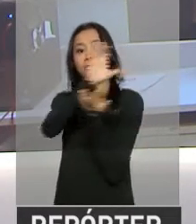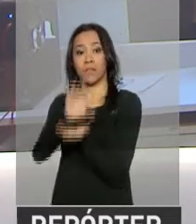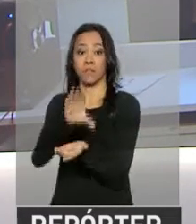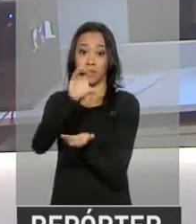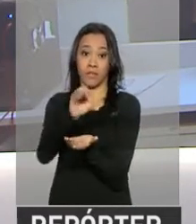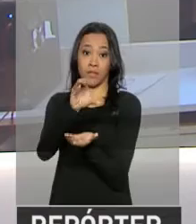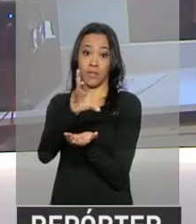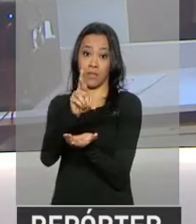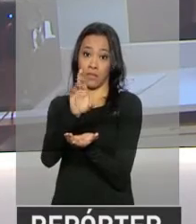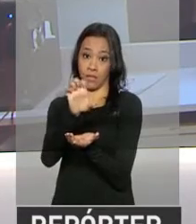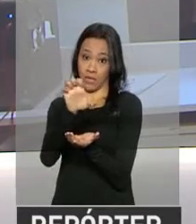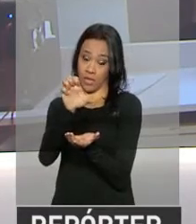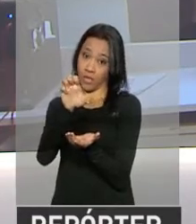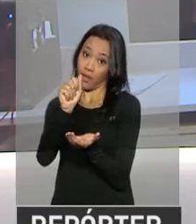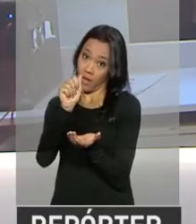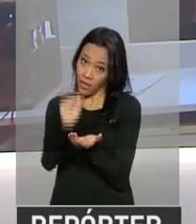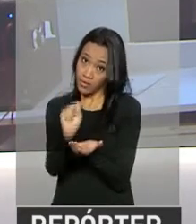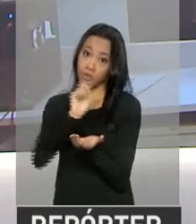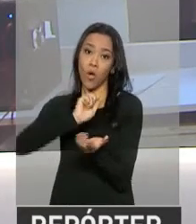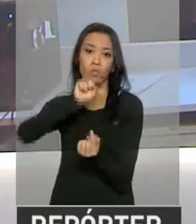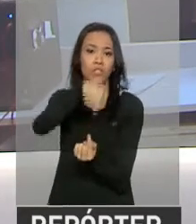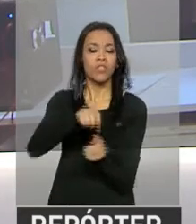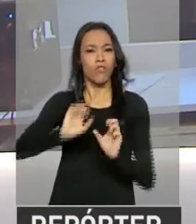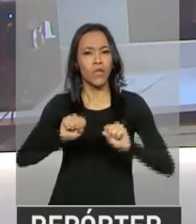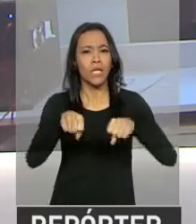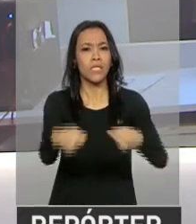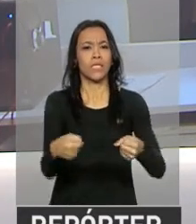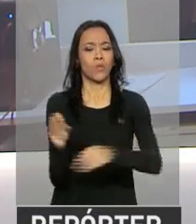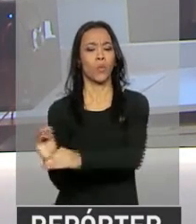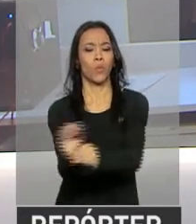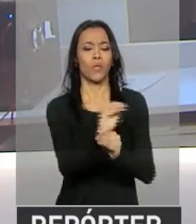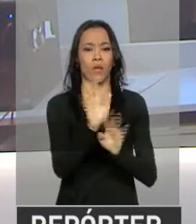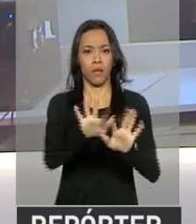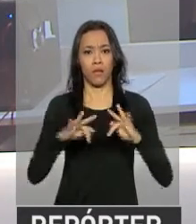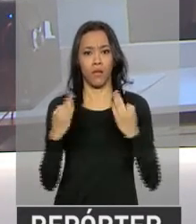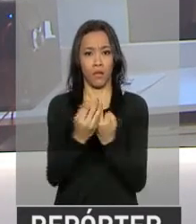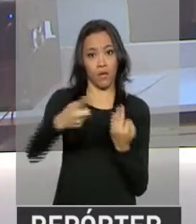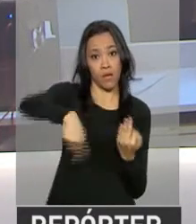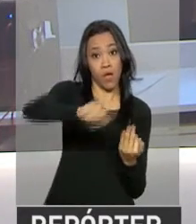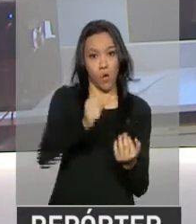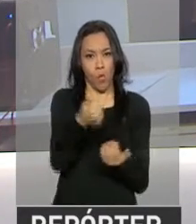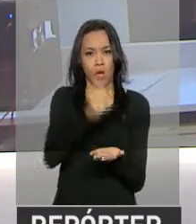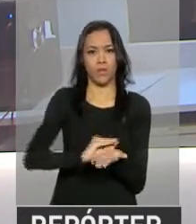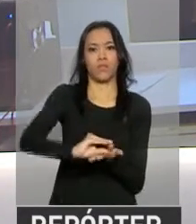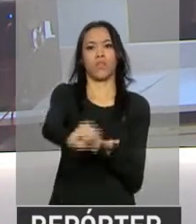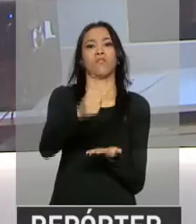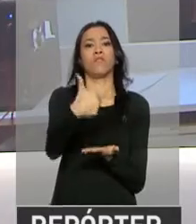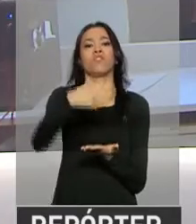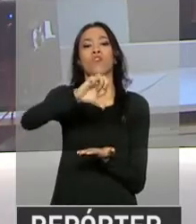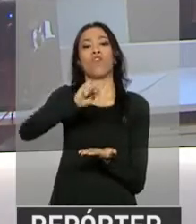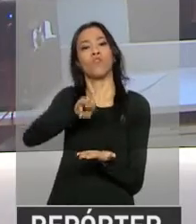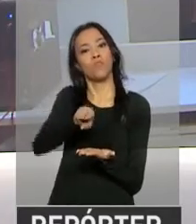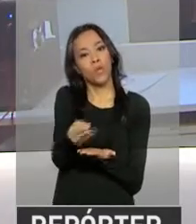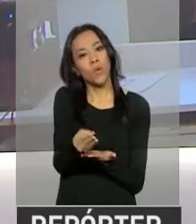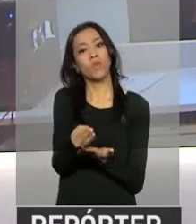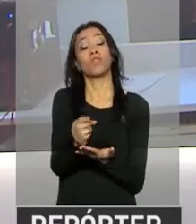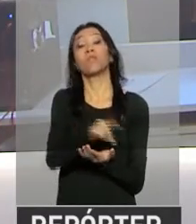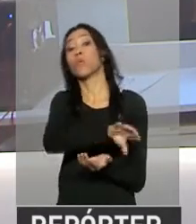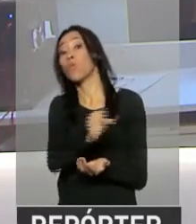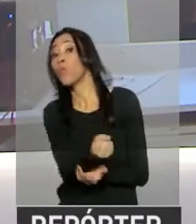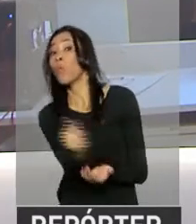creas para fortalecer e ampliar a rede de acolhimento foram liberados quase 29 milhões de reais para